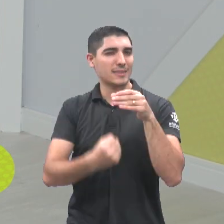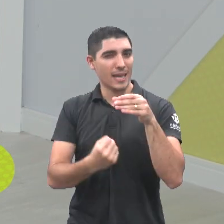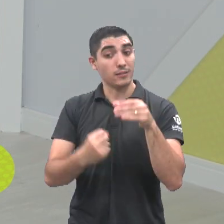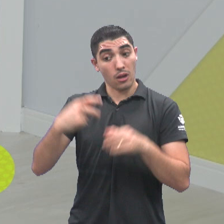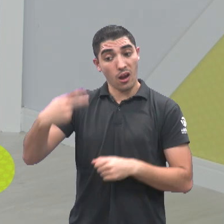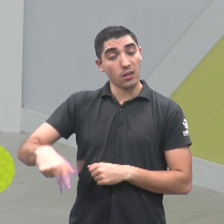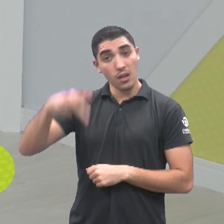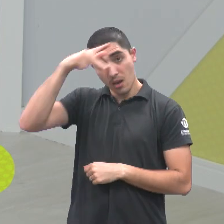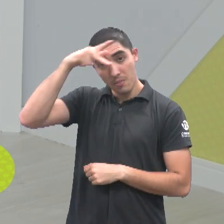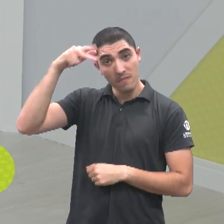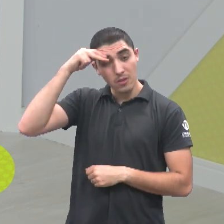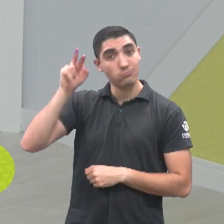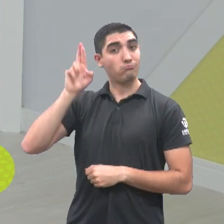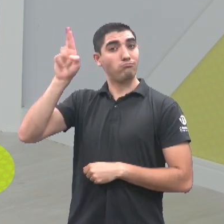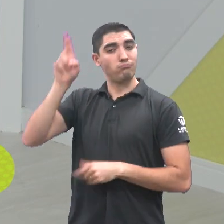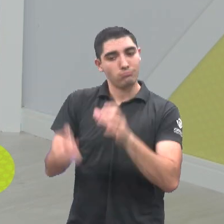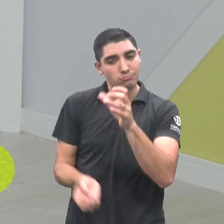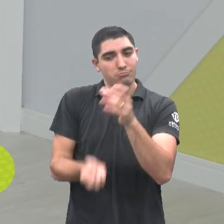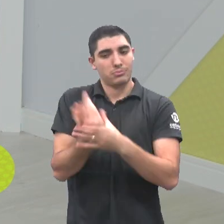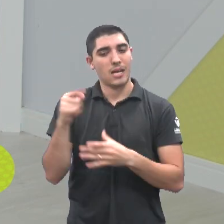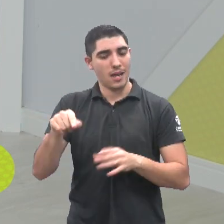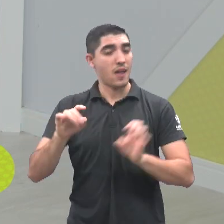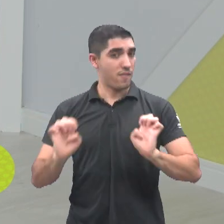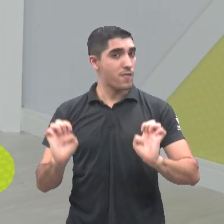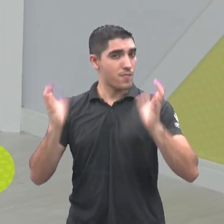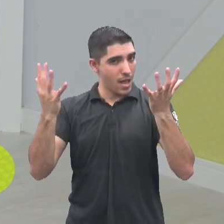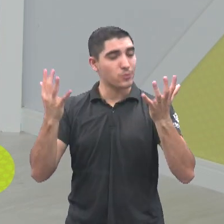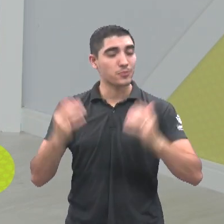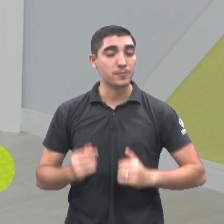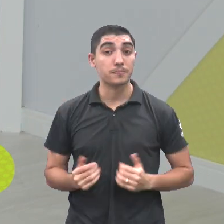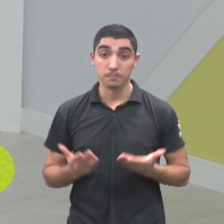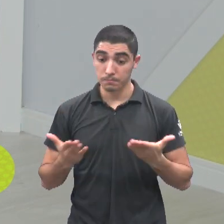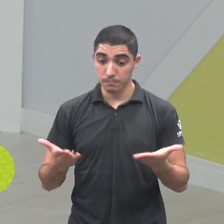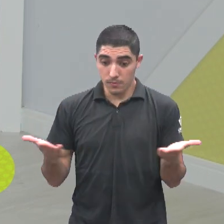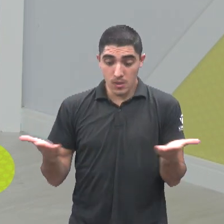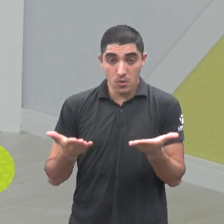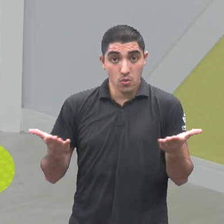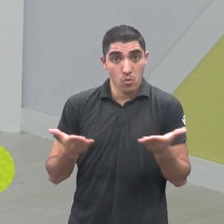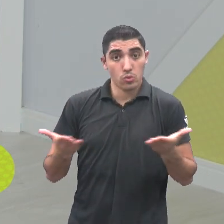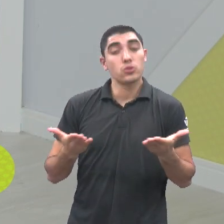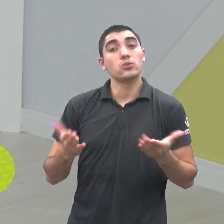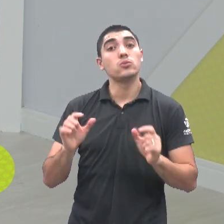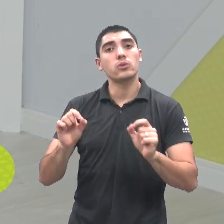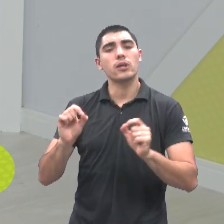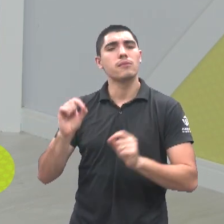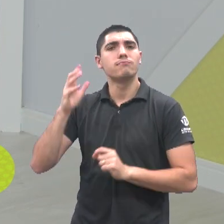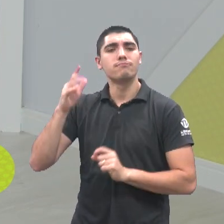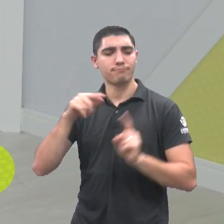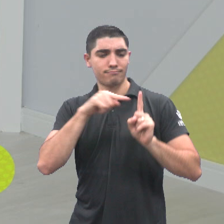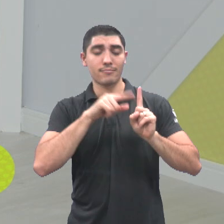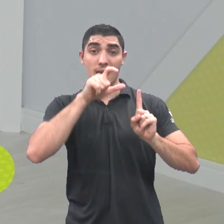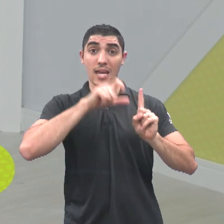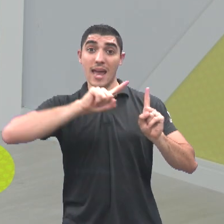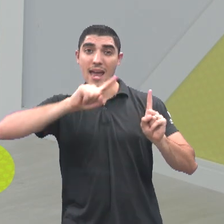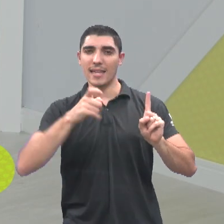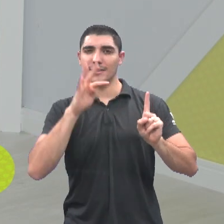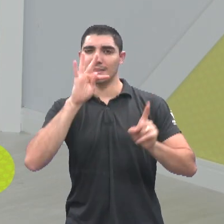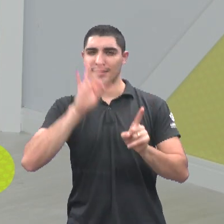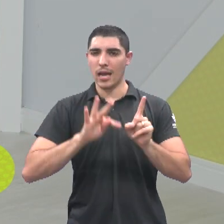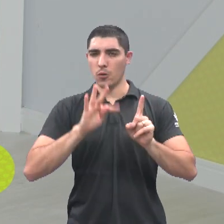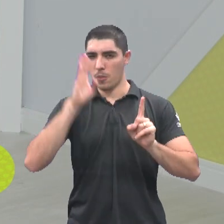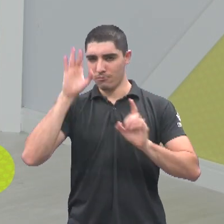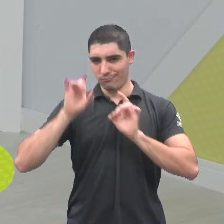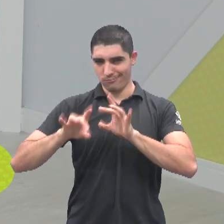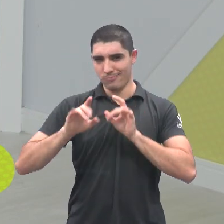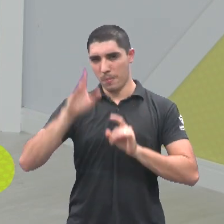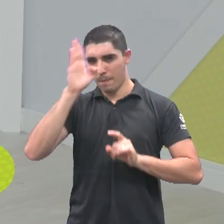com apoio da Organização Social São José Desportivo. E hoje a atração será uma palestra do ex-técnico da Seleção Brasileira, o Lula Ferreira,